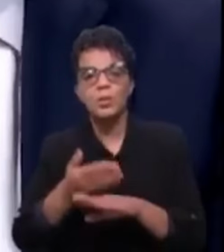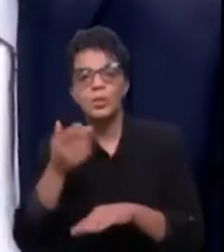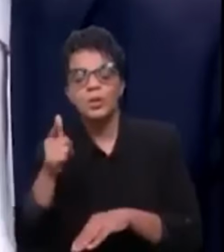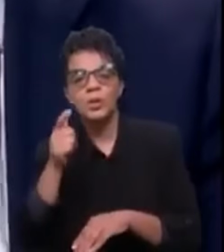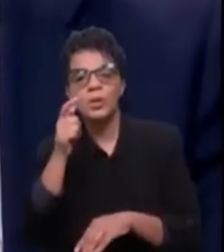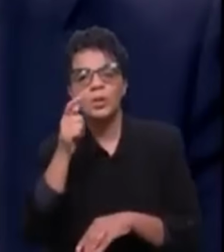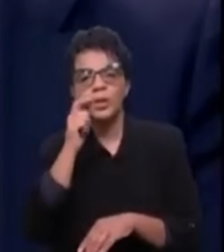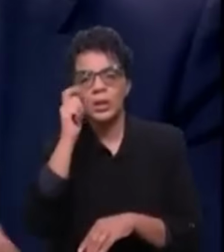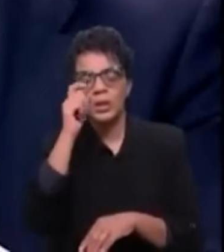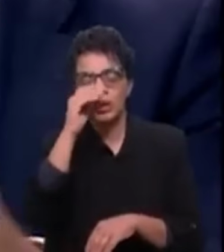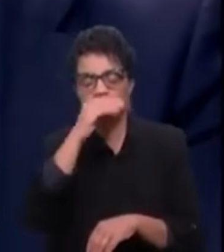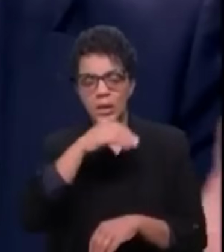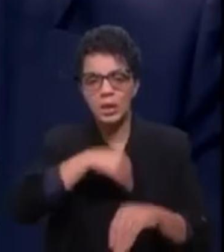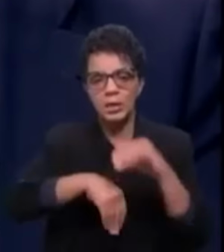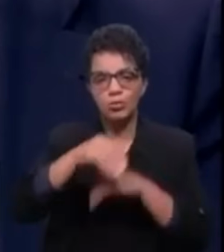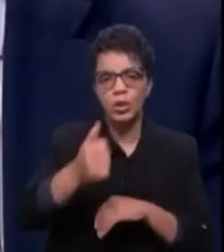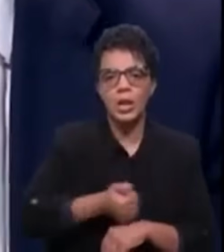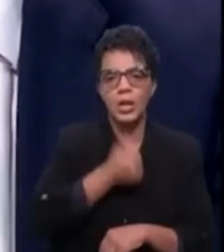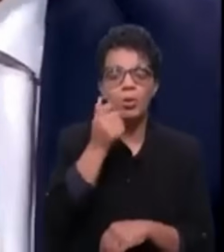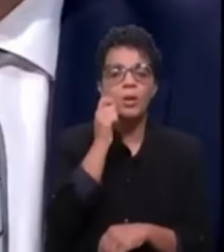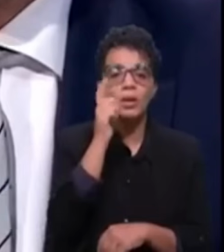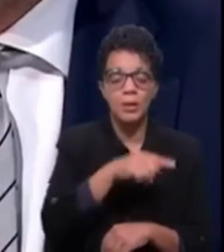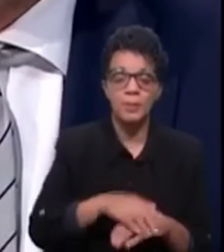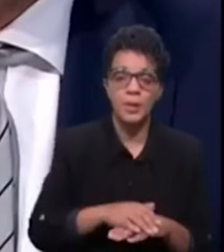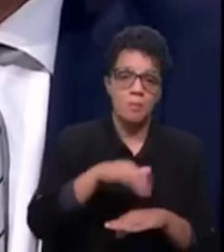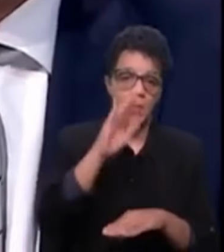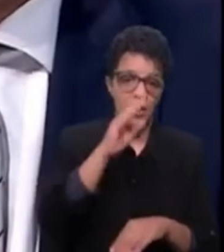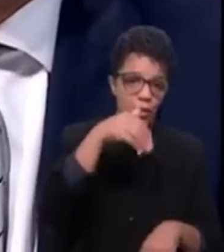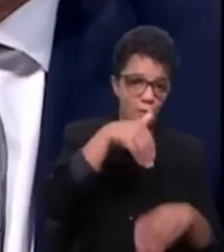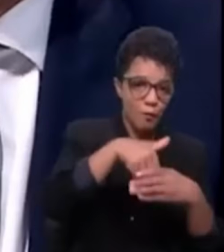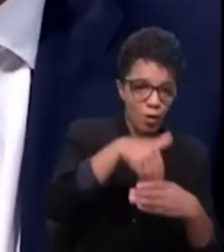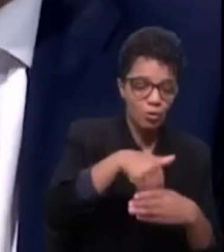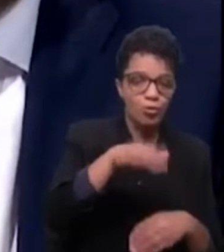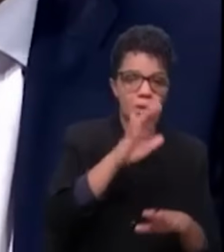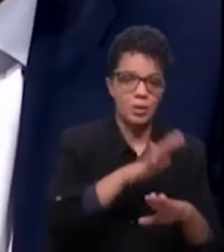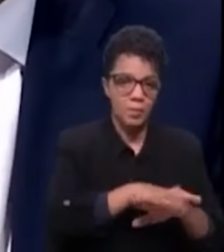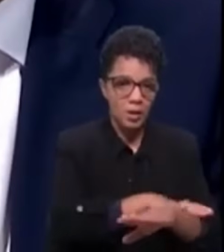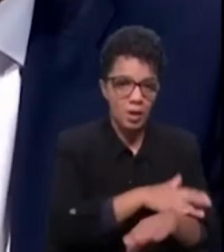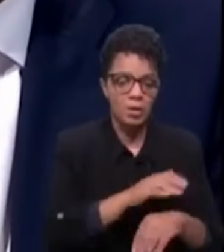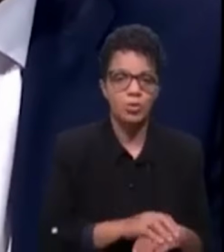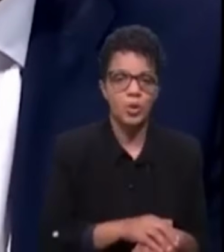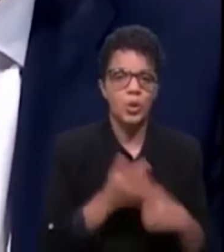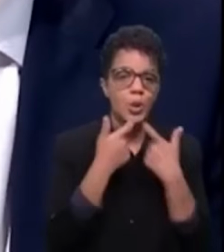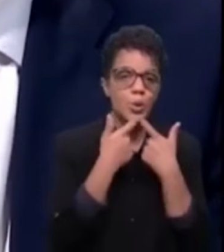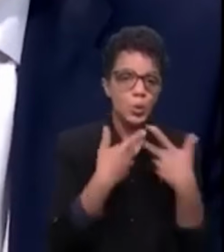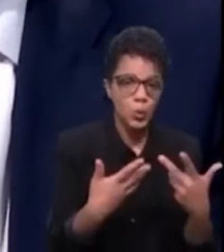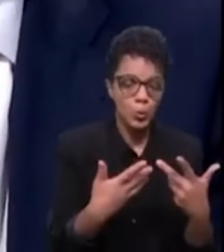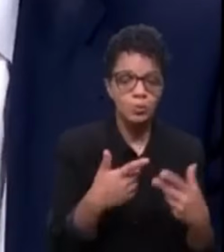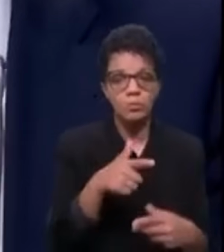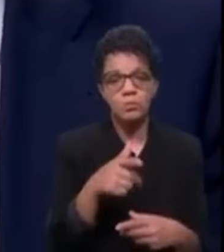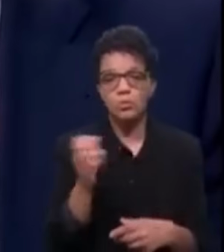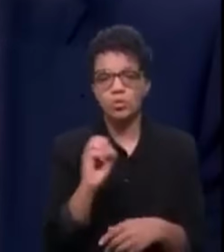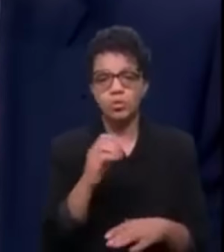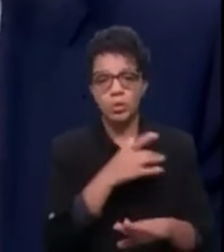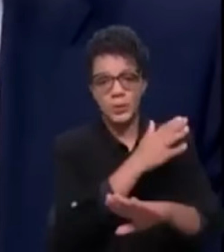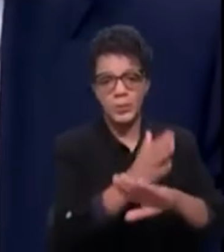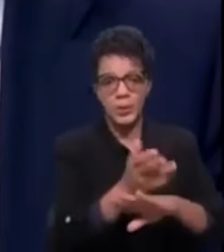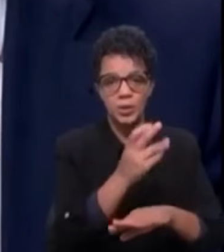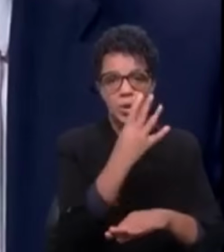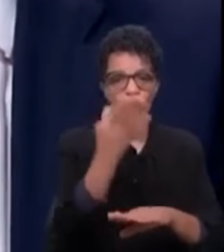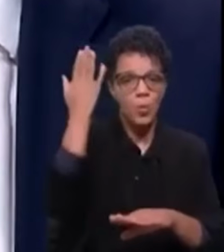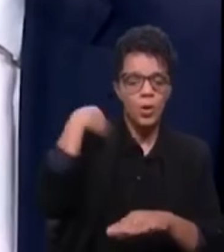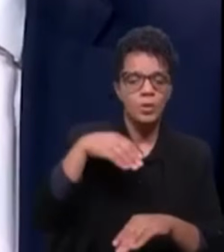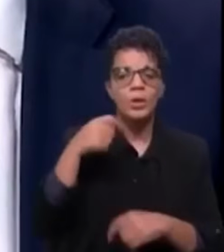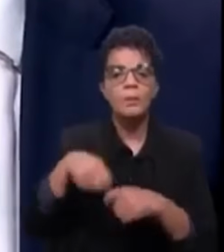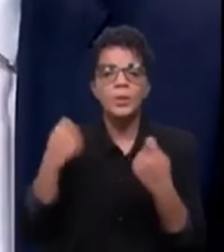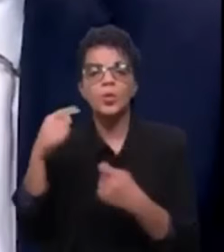as eleições foi a mais mandatos teve tudo aquilo que não tinha tido até há qu anos atrás qual